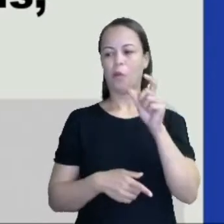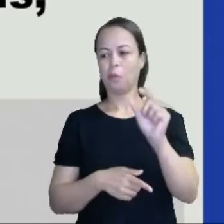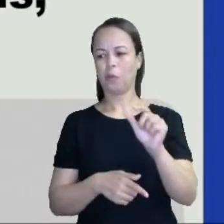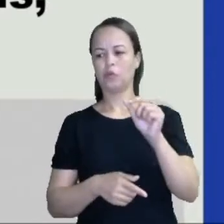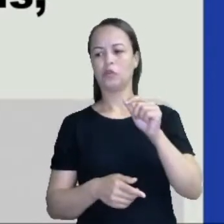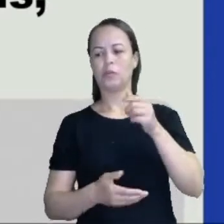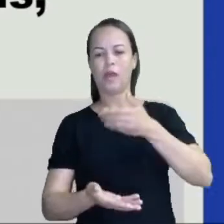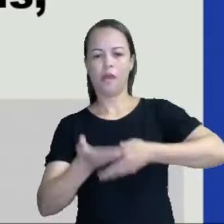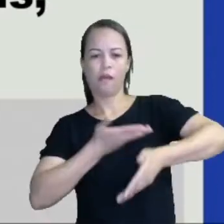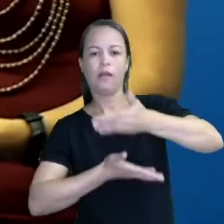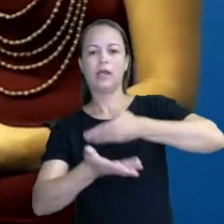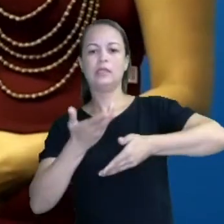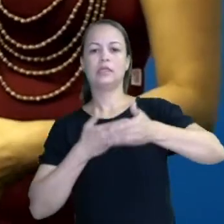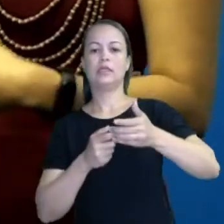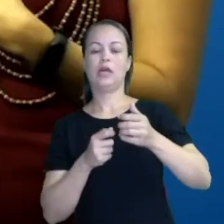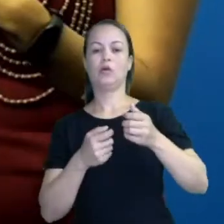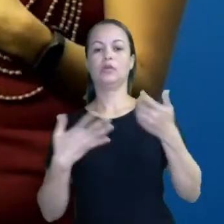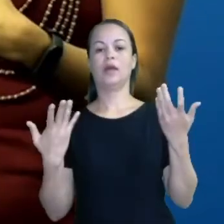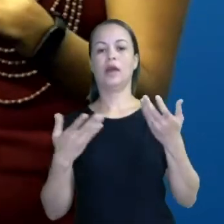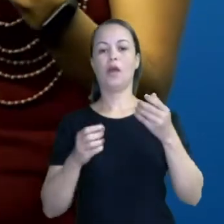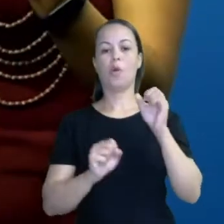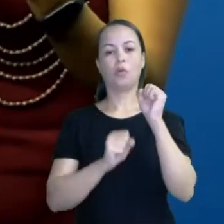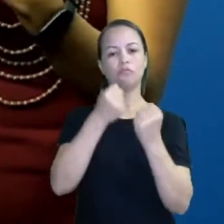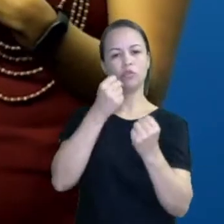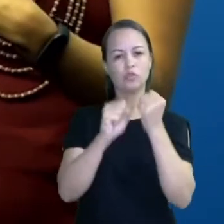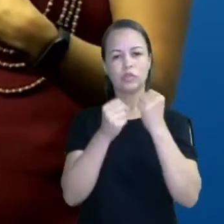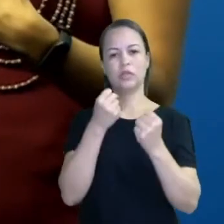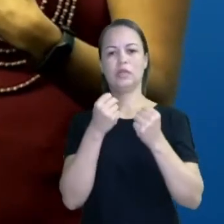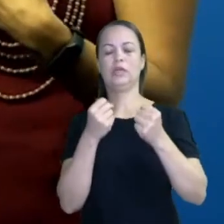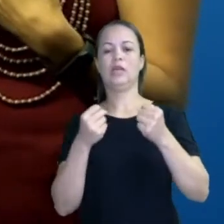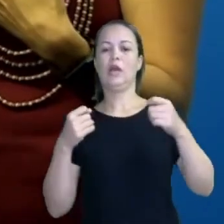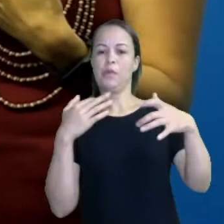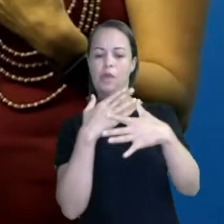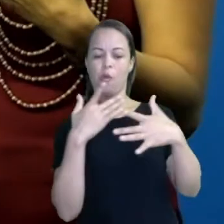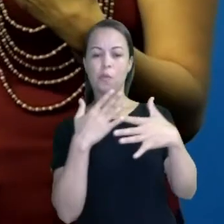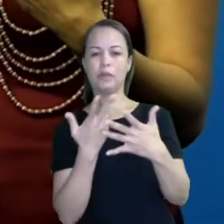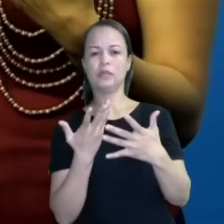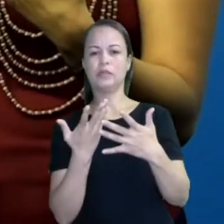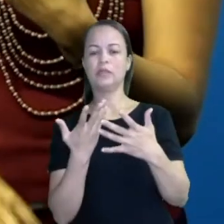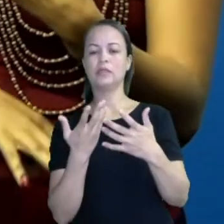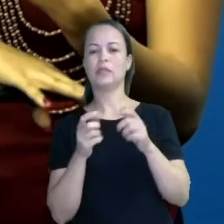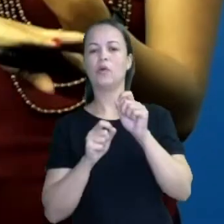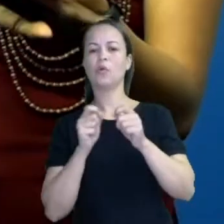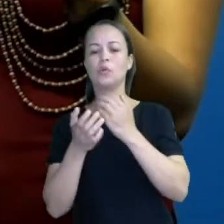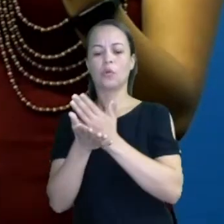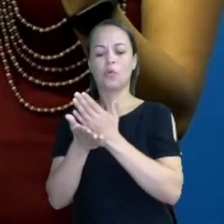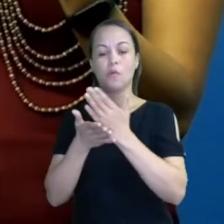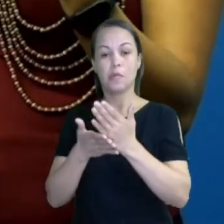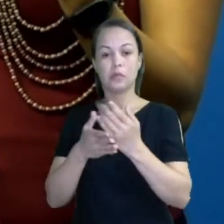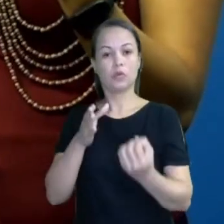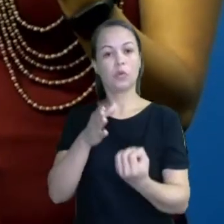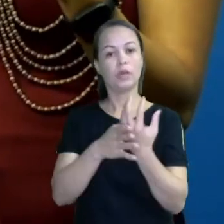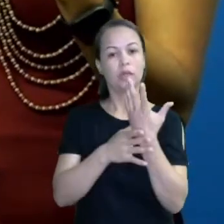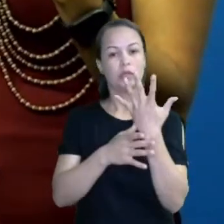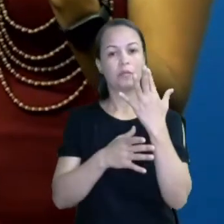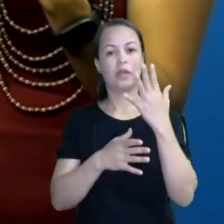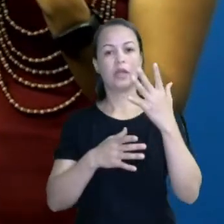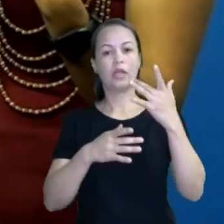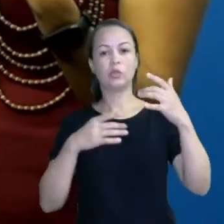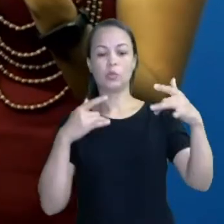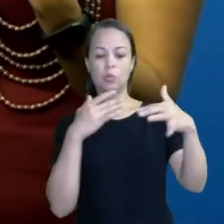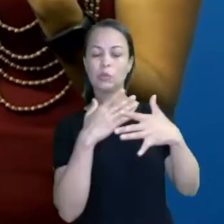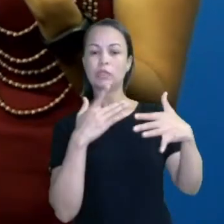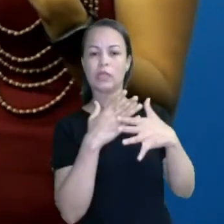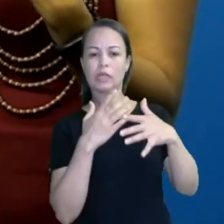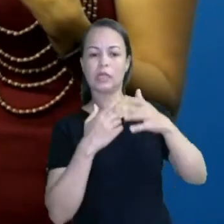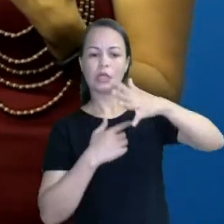e a industrialização, onde foi praticamente a partir da industrialização onde começou o crescimento urbano em